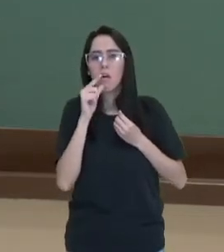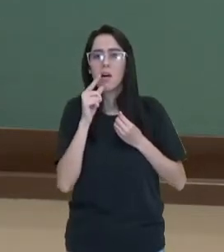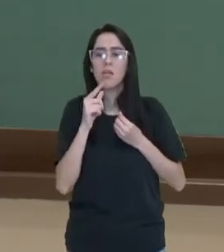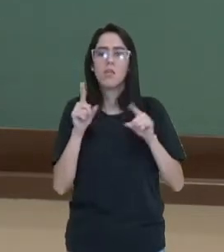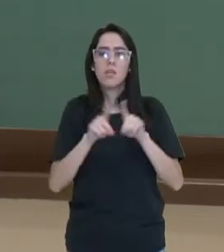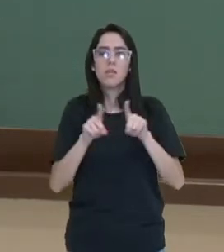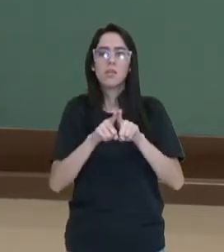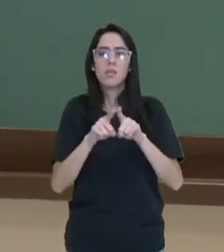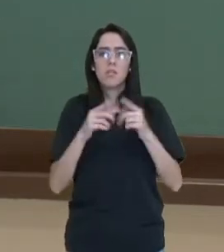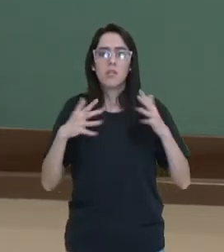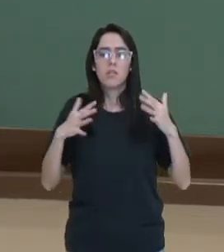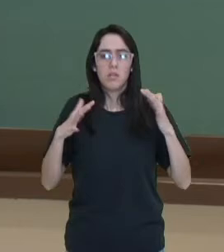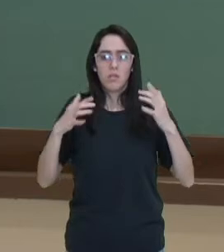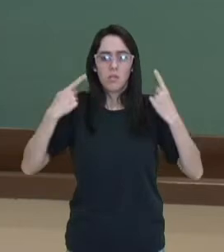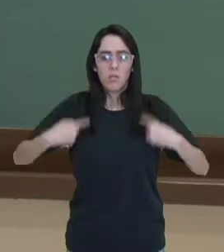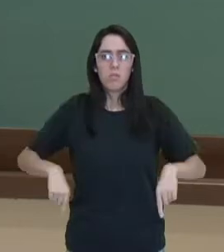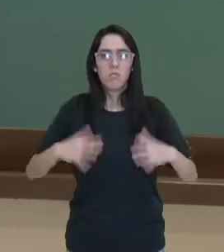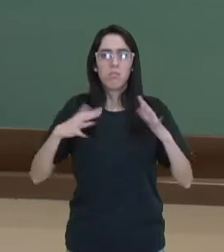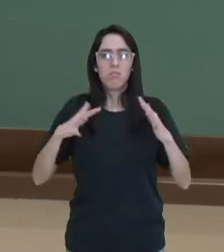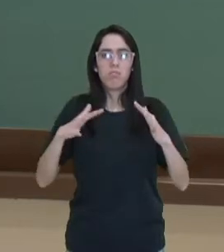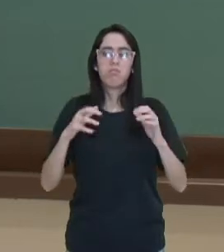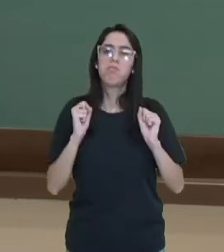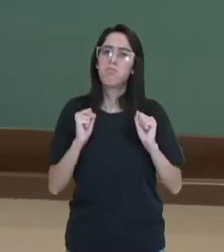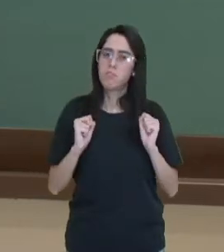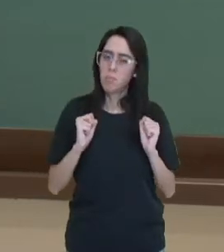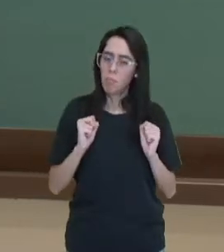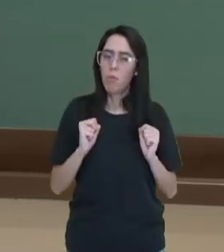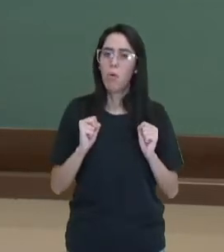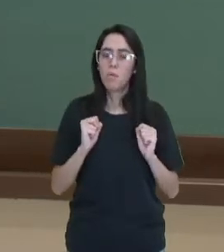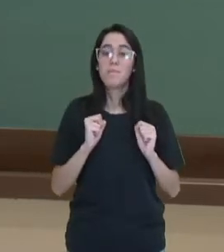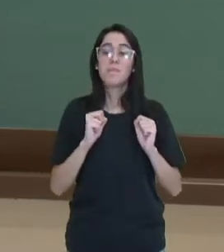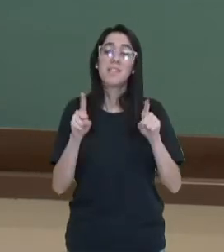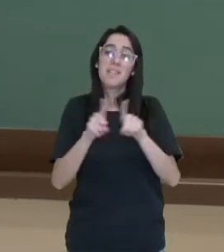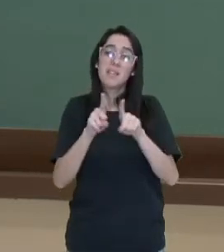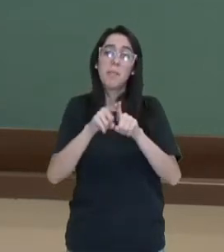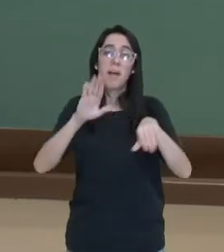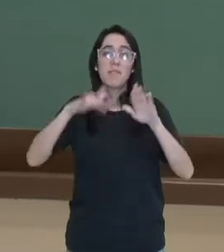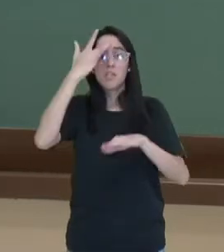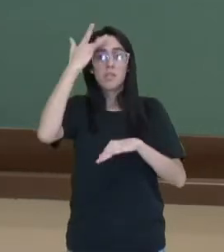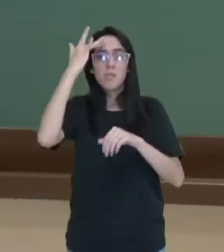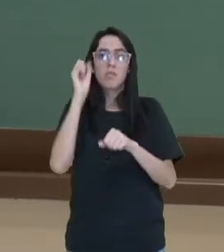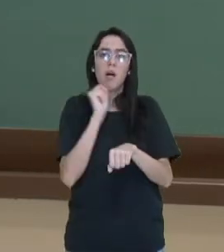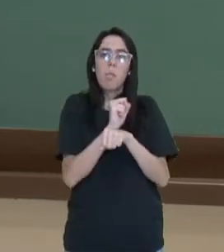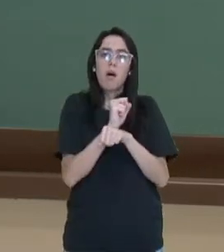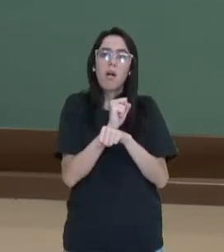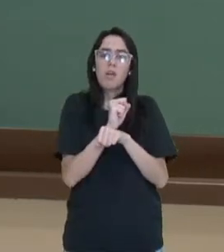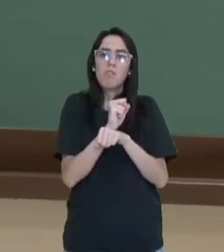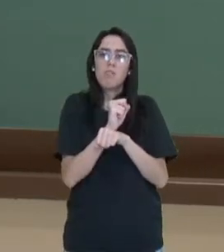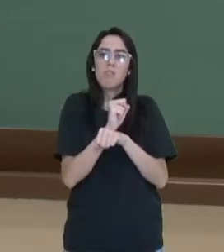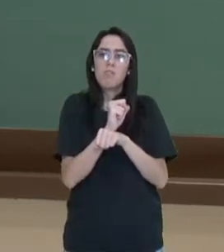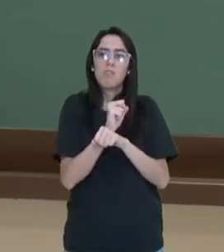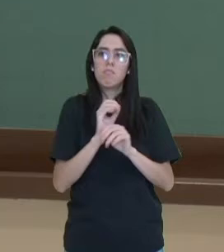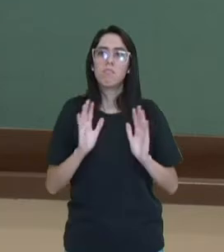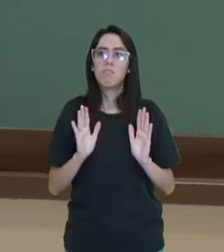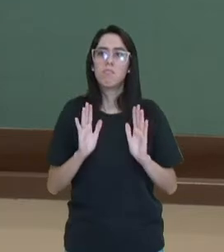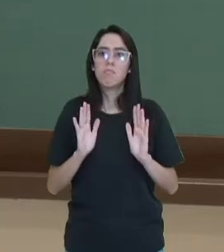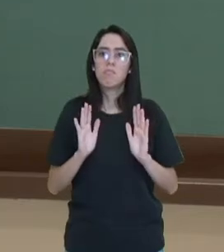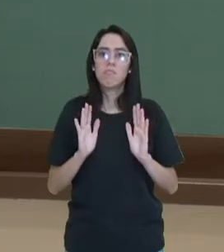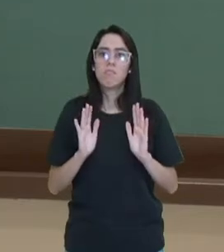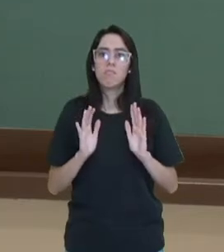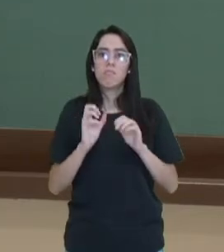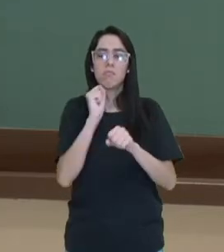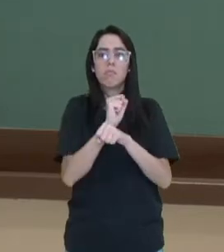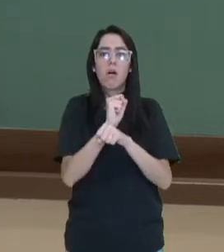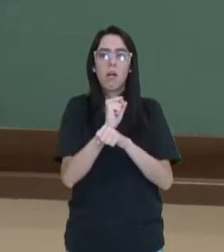fica tremendo todo o corpo. Pode ser também aquele que a pessoa fica paralisada. É como se ela saísse fora do